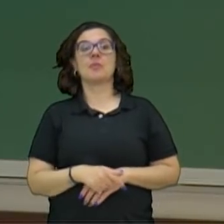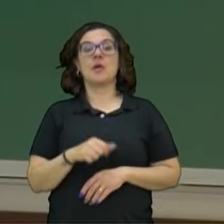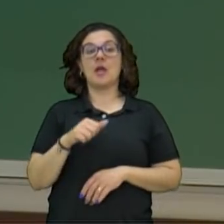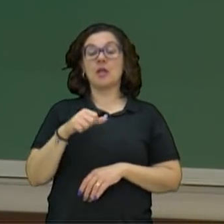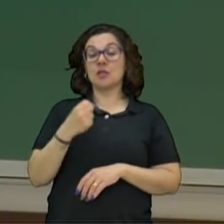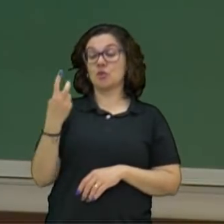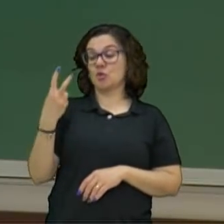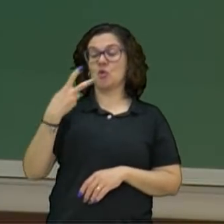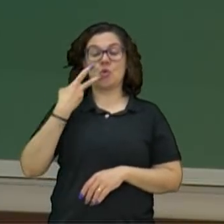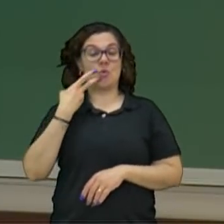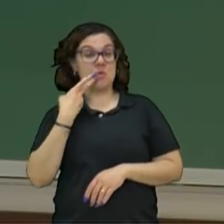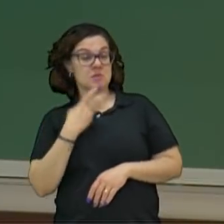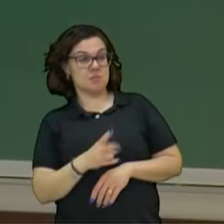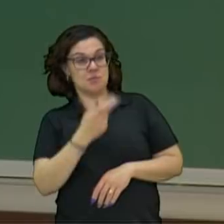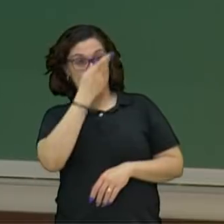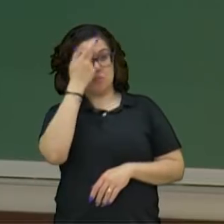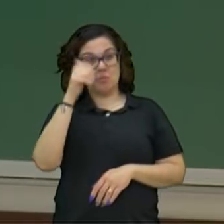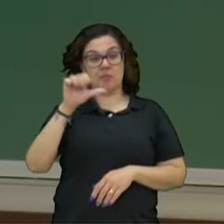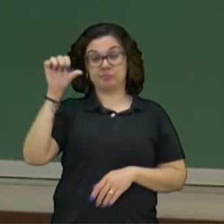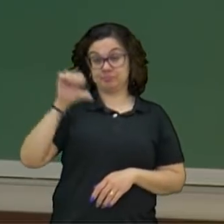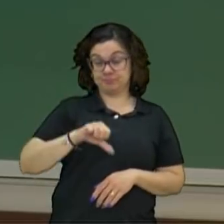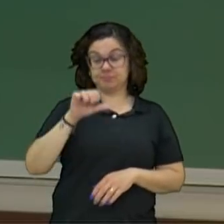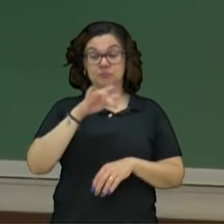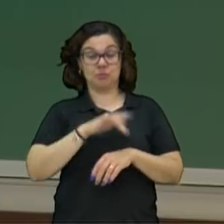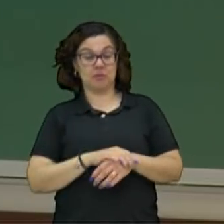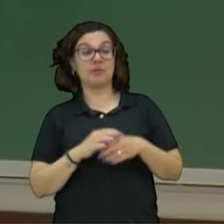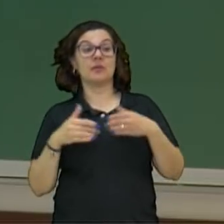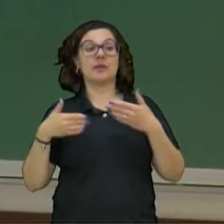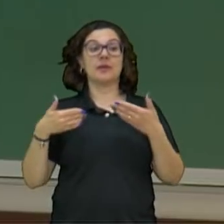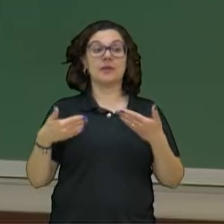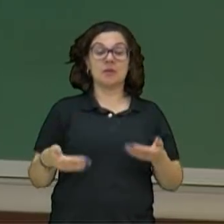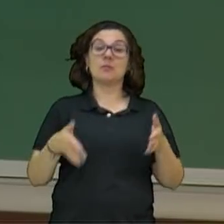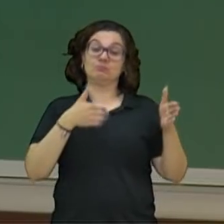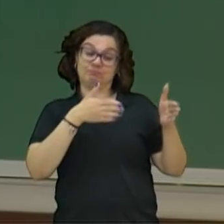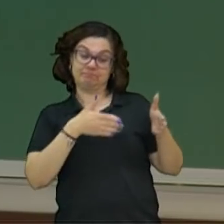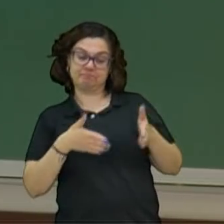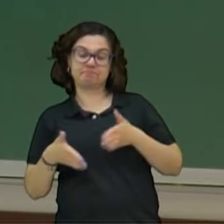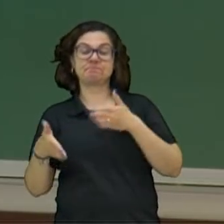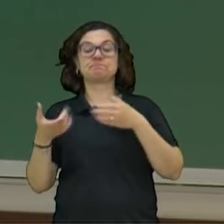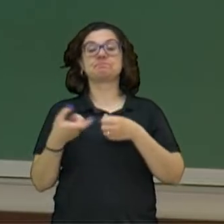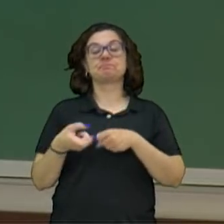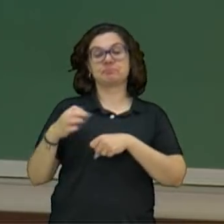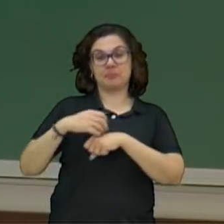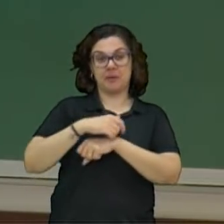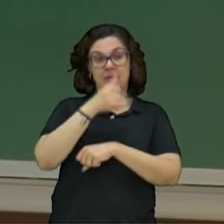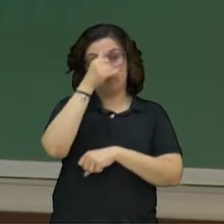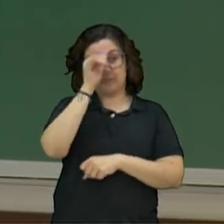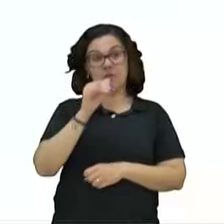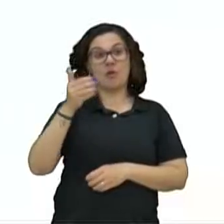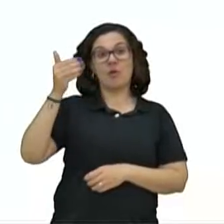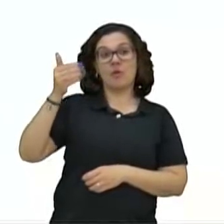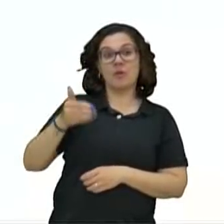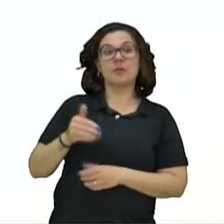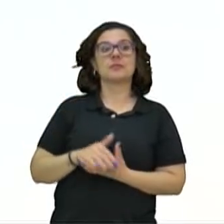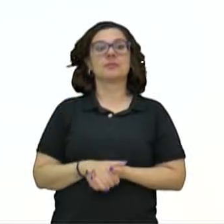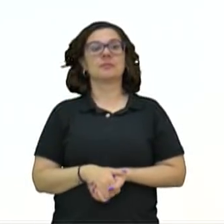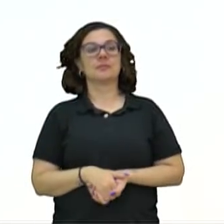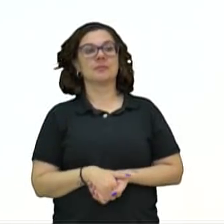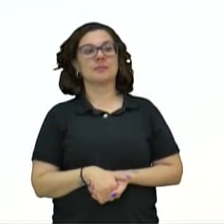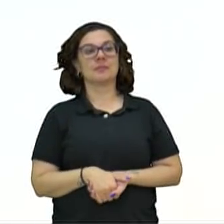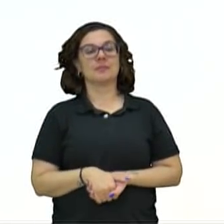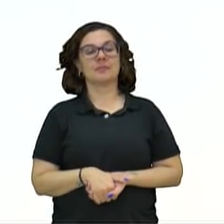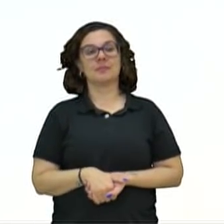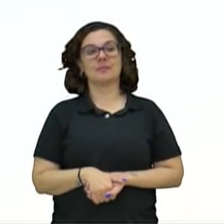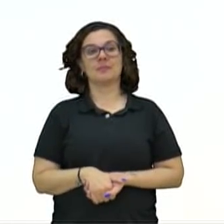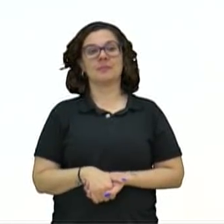consegue salvar aí em média de 2.000 pessoas, tá? Então, é uma produção bem importante, né? Olha só algumas imagens de